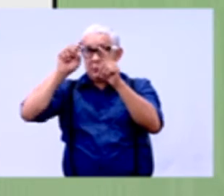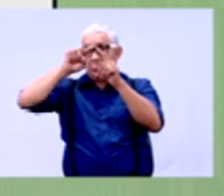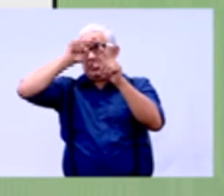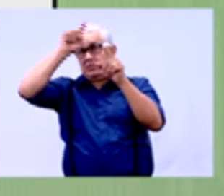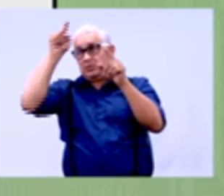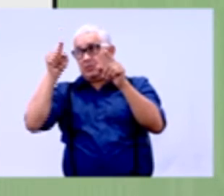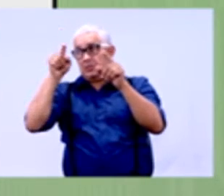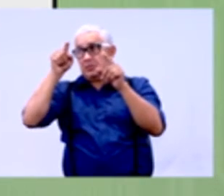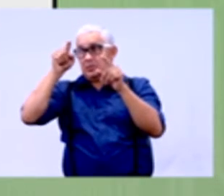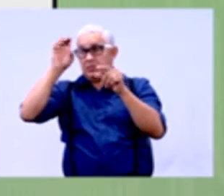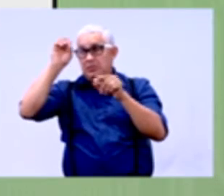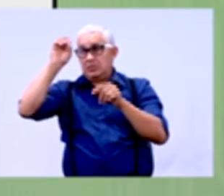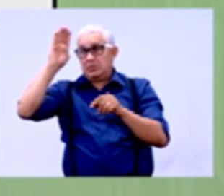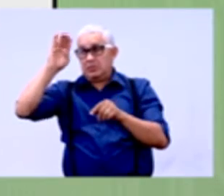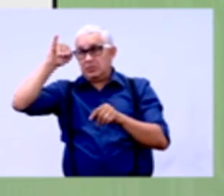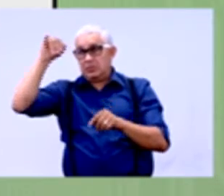obj